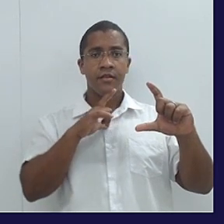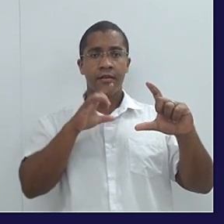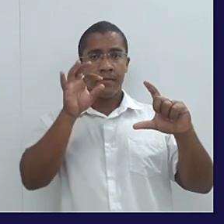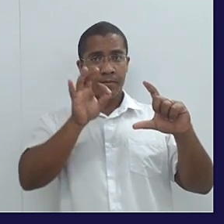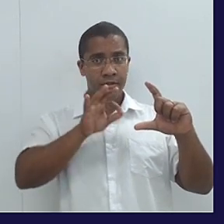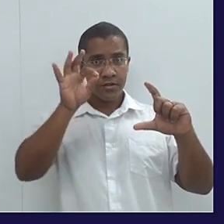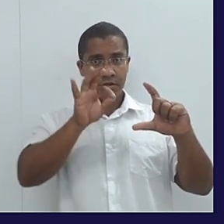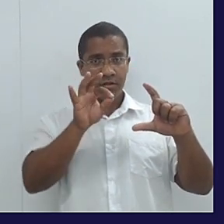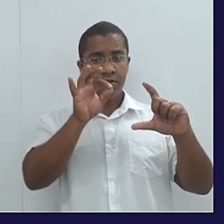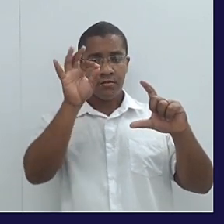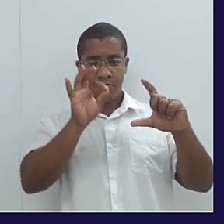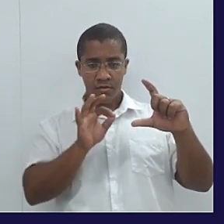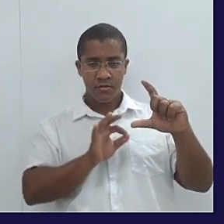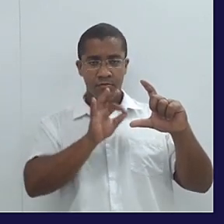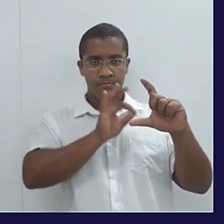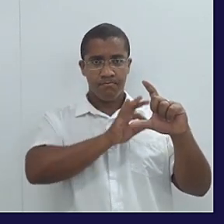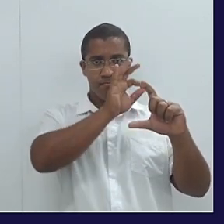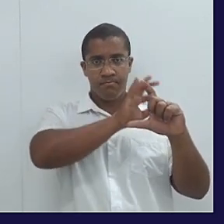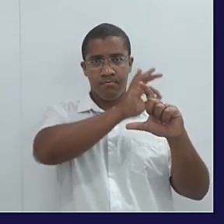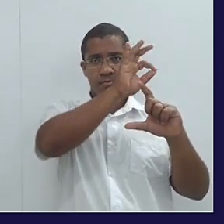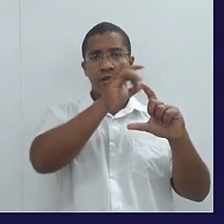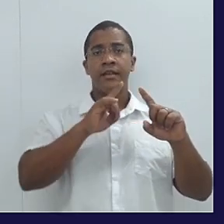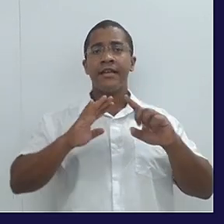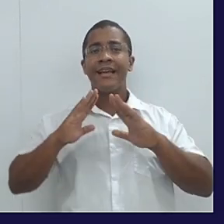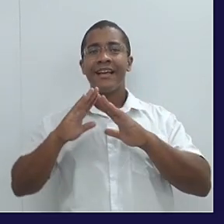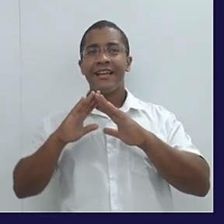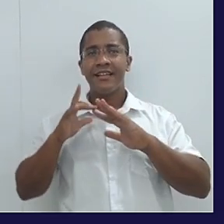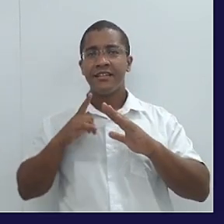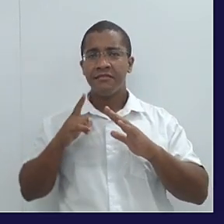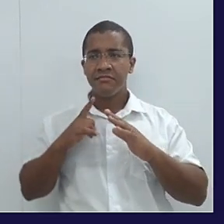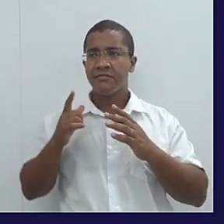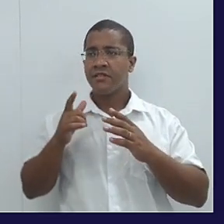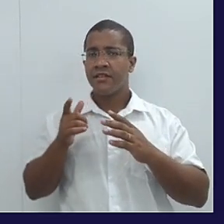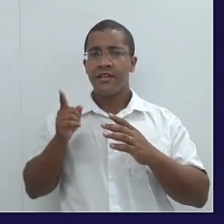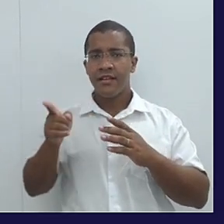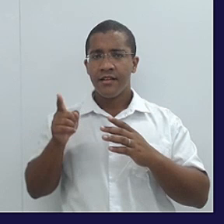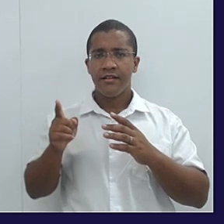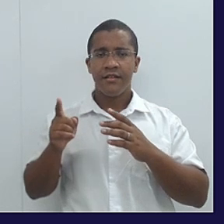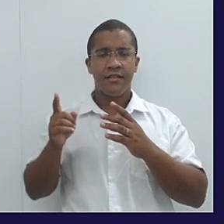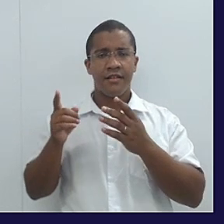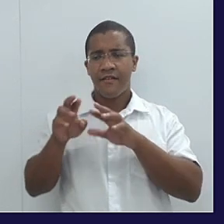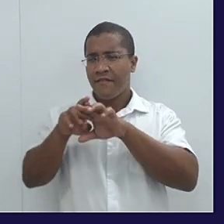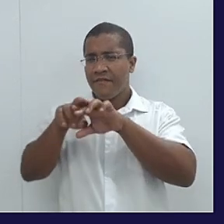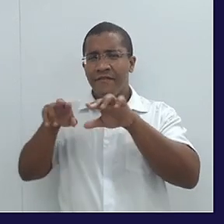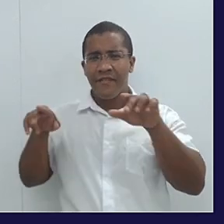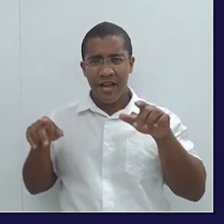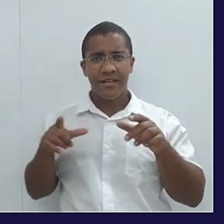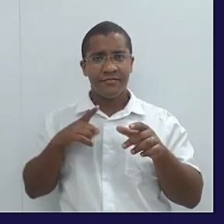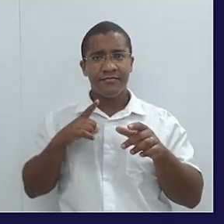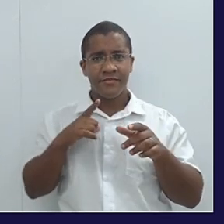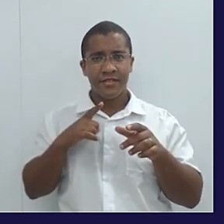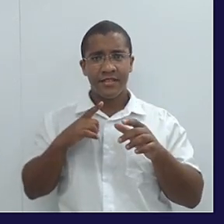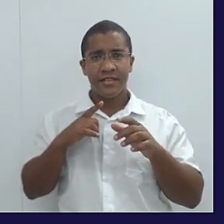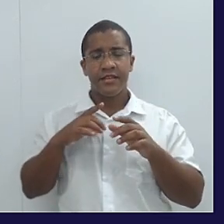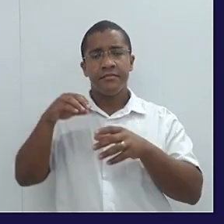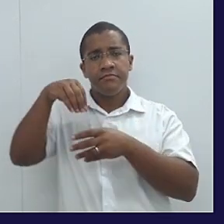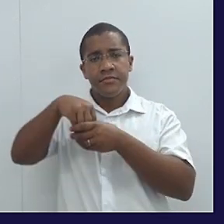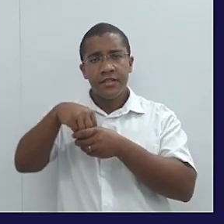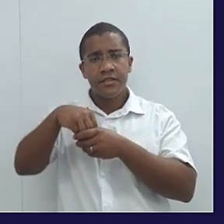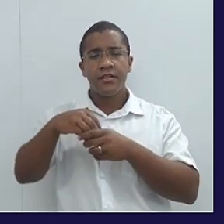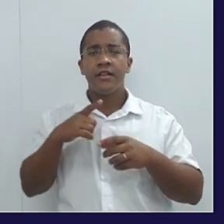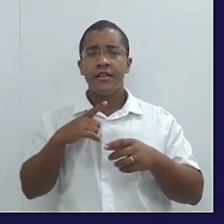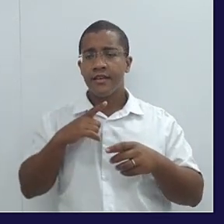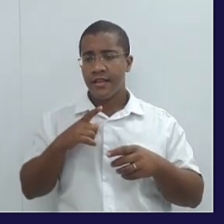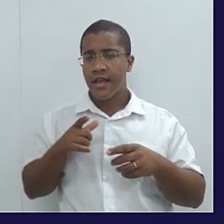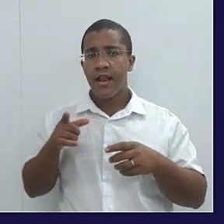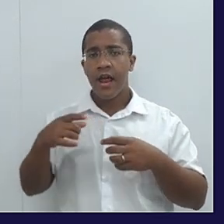a porcentagem de cada eletrodoméstico que a gente tem dentro de casa, né, do gasto de energia, onde foi observado